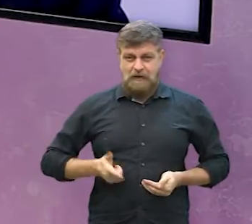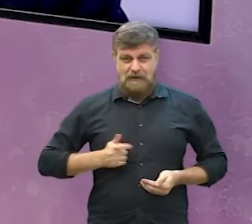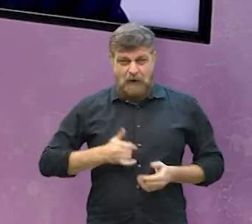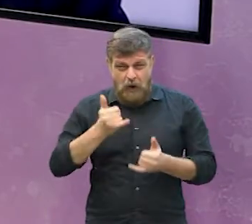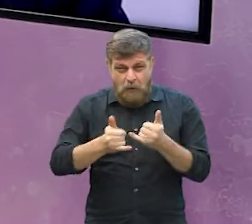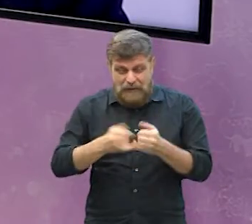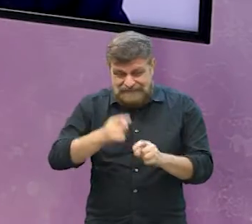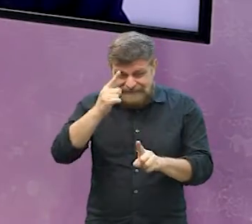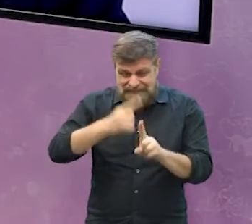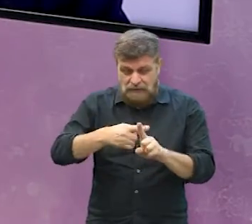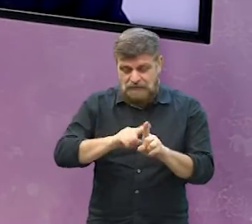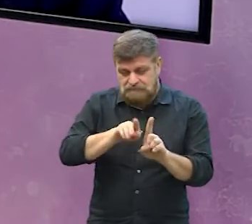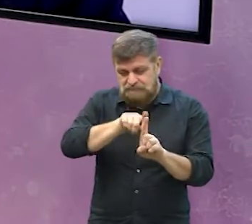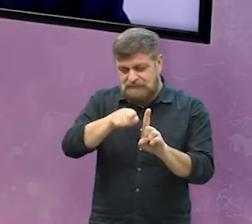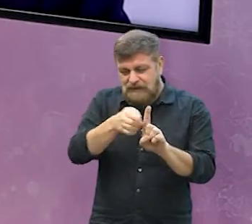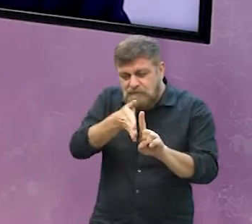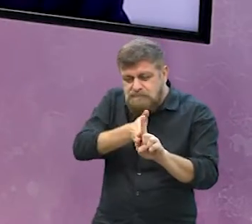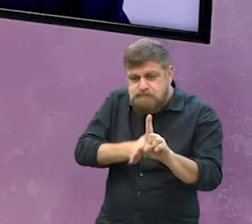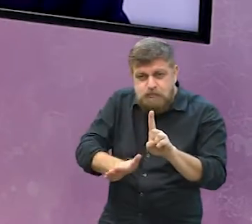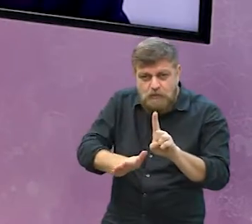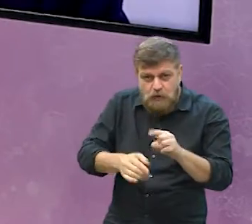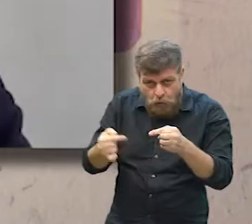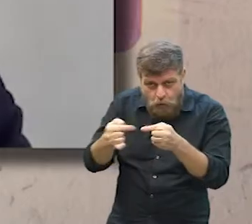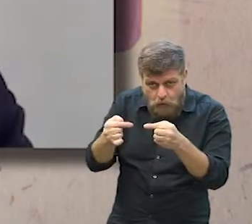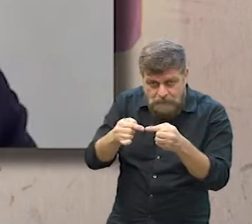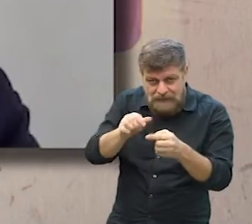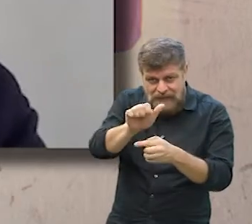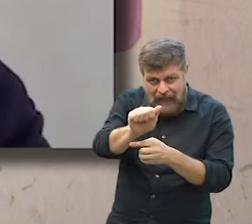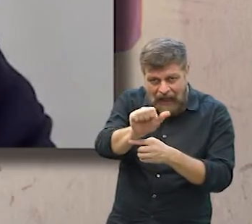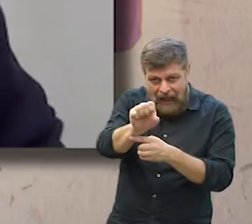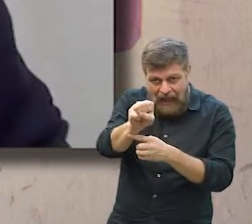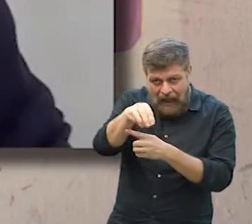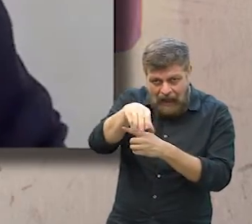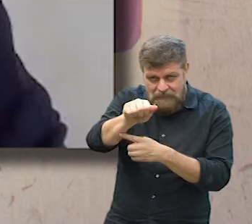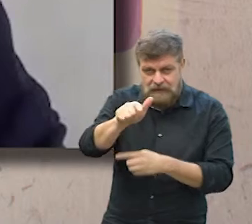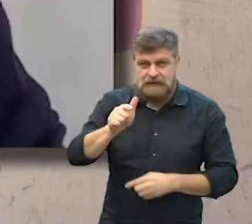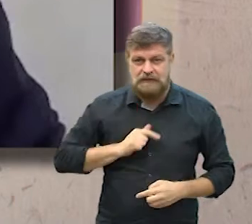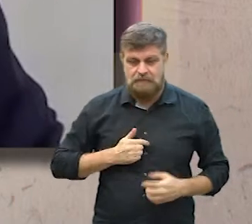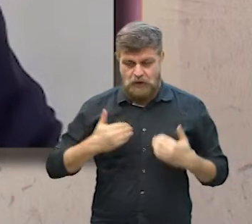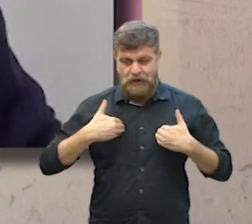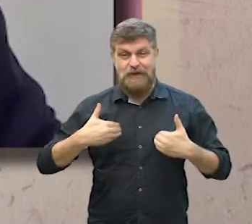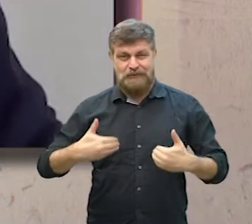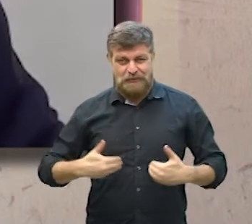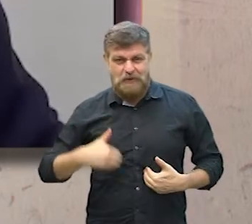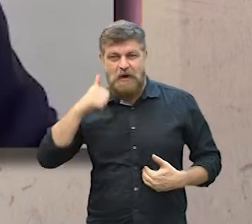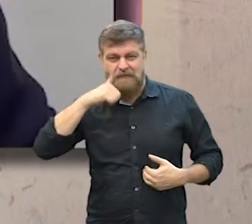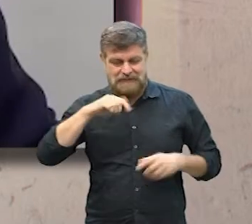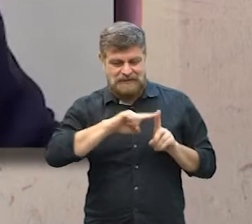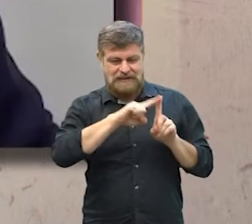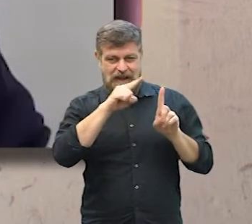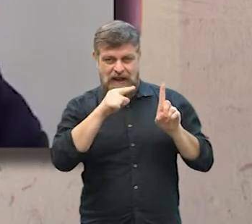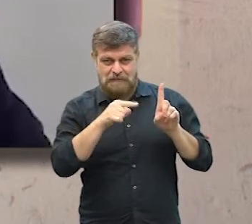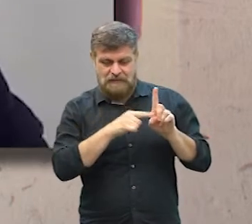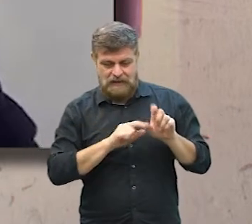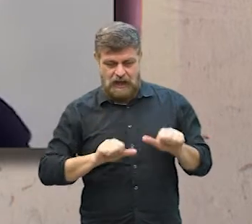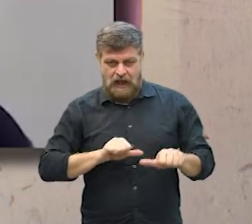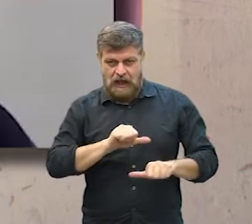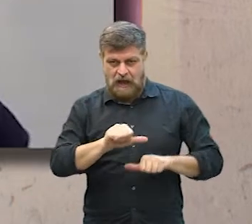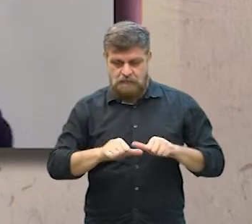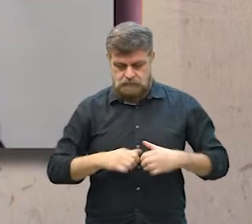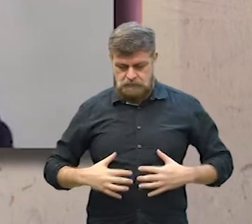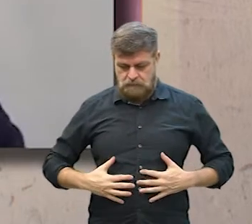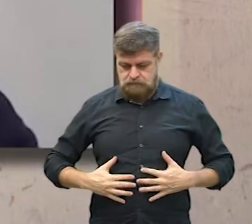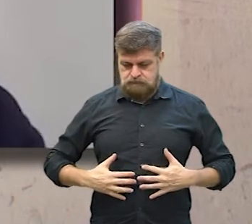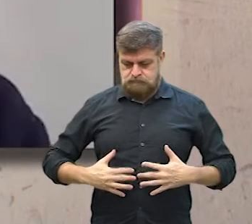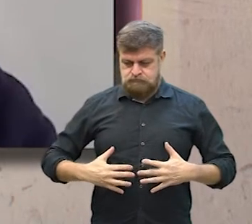principalmente no final da gestação, não tem nada a ver com asma? Na gravidez ocorrem várias modificações, mesmo né, com o